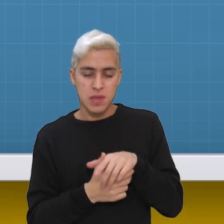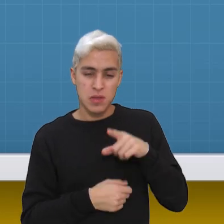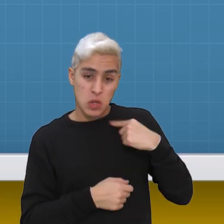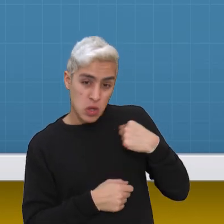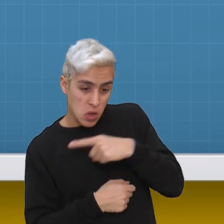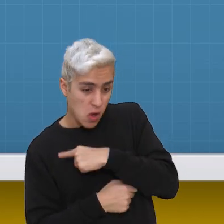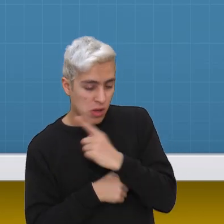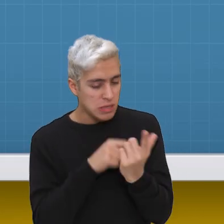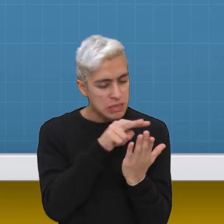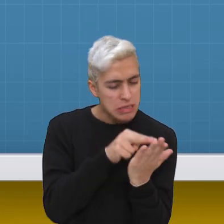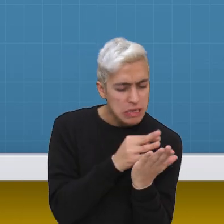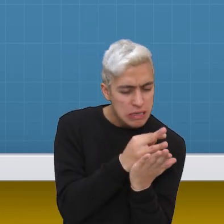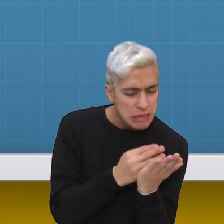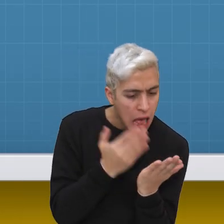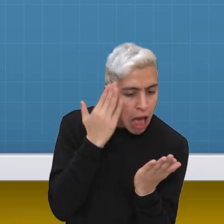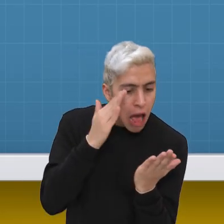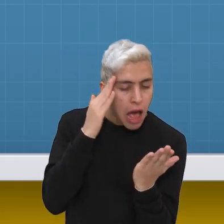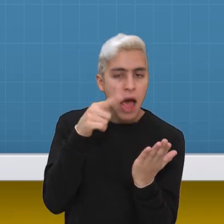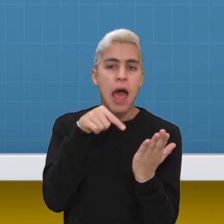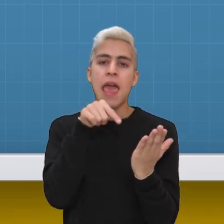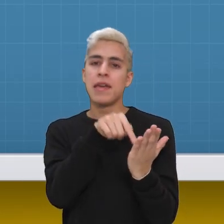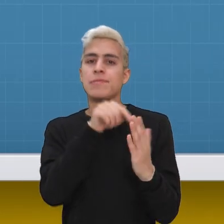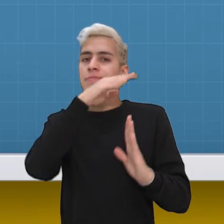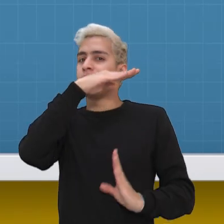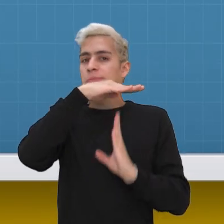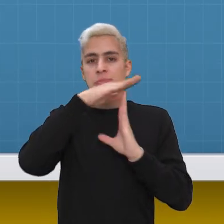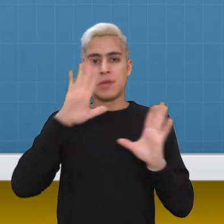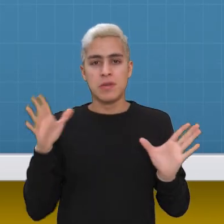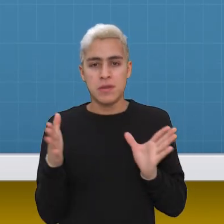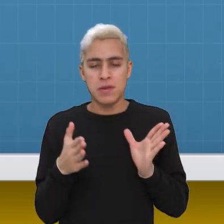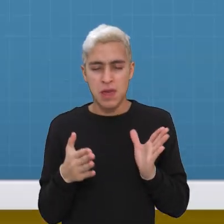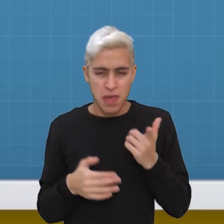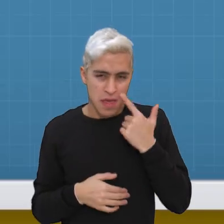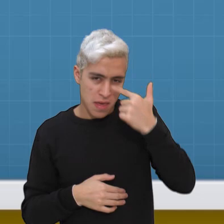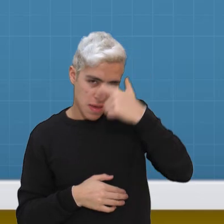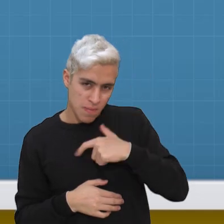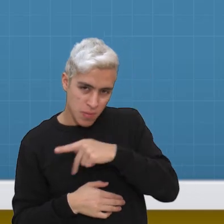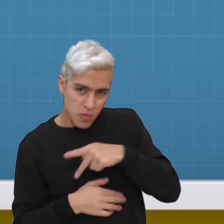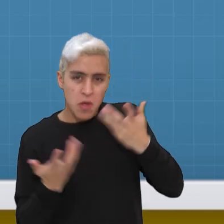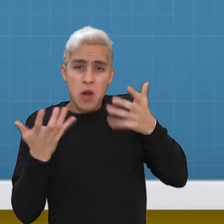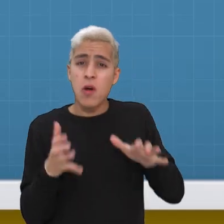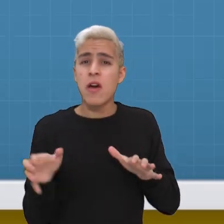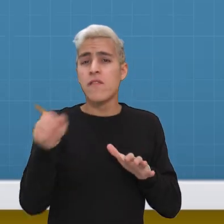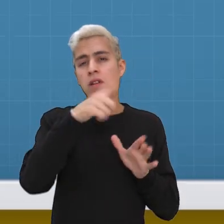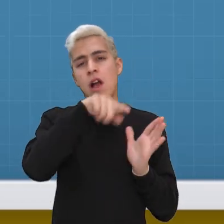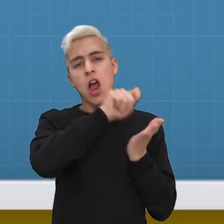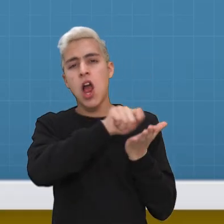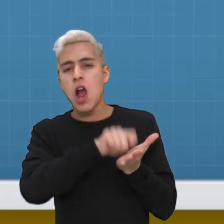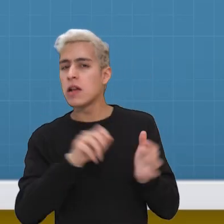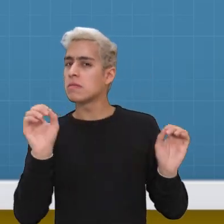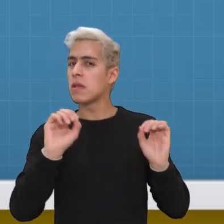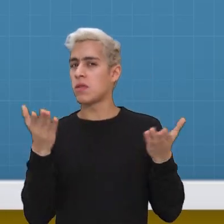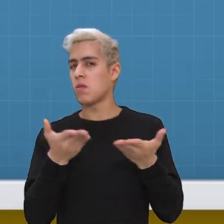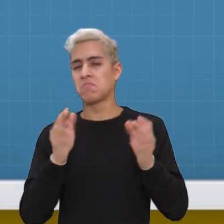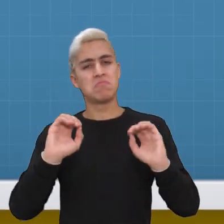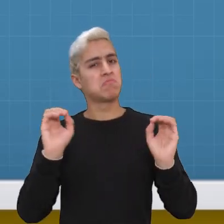nossa interpretação de texto, ela para por aqui. Você vê que a professora não quer que você escreva nada